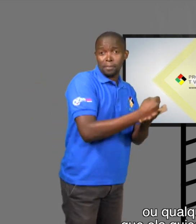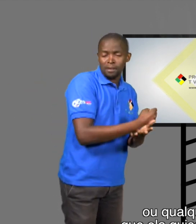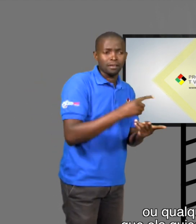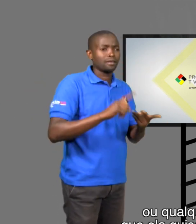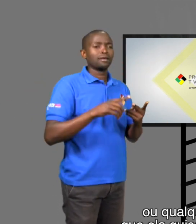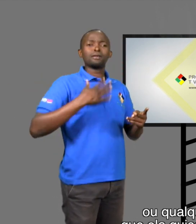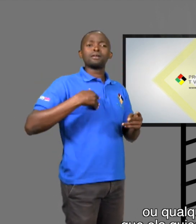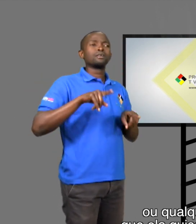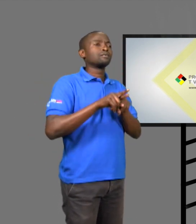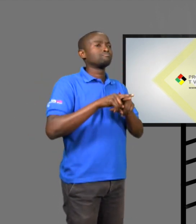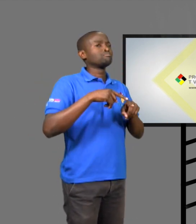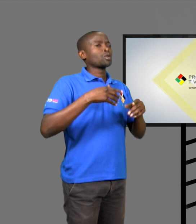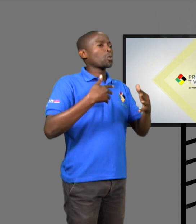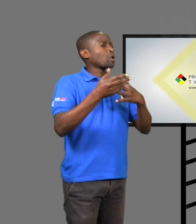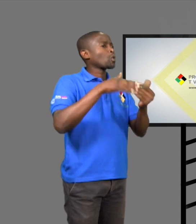era difícil.